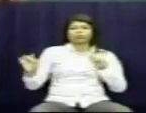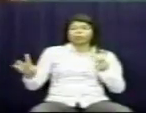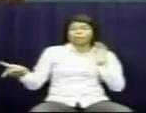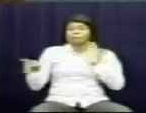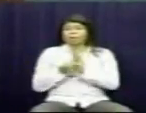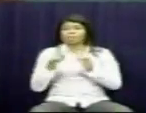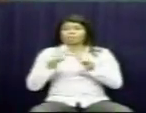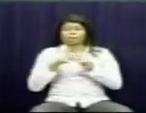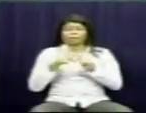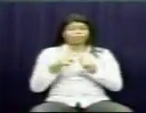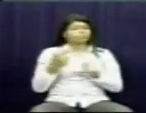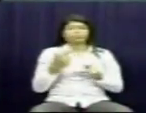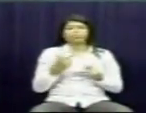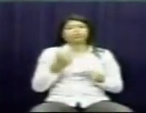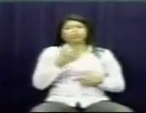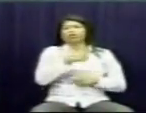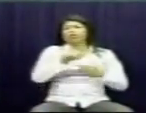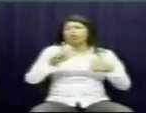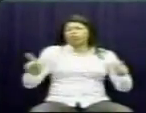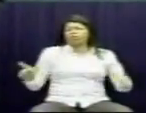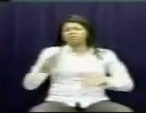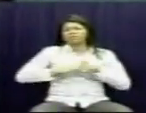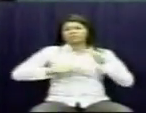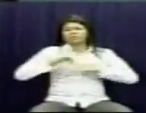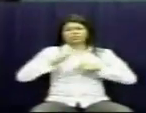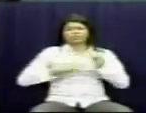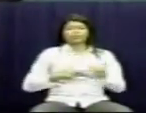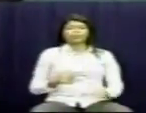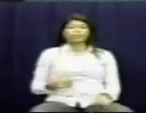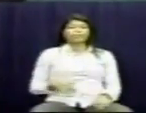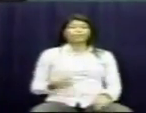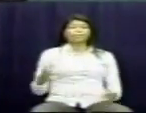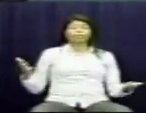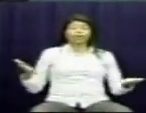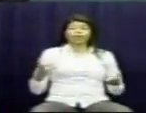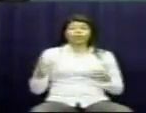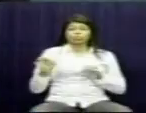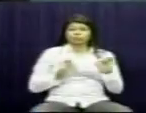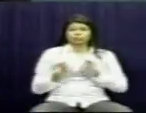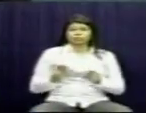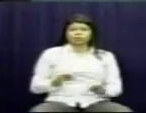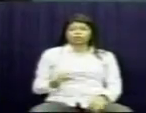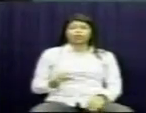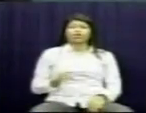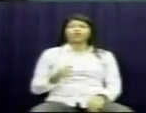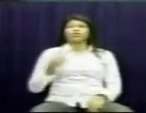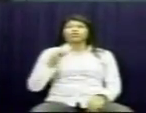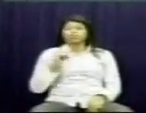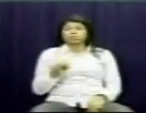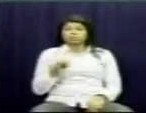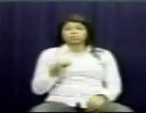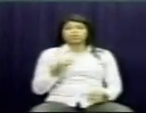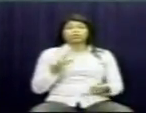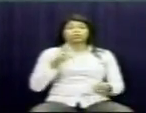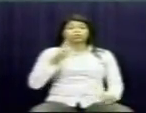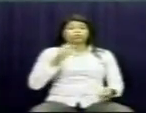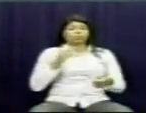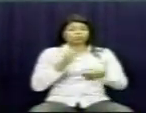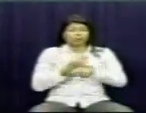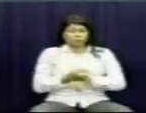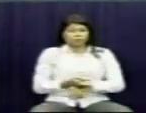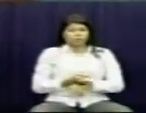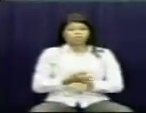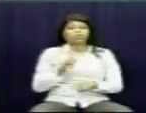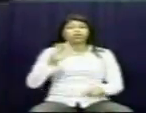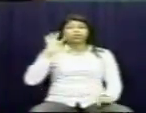as disciplinas. O projeto do senador Roberto Requião diz que, em sendo a universidade uma universidade de reconhecida